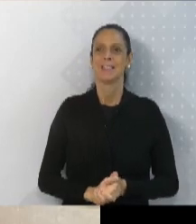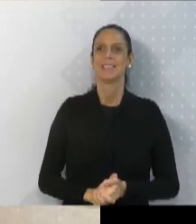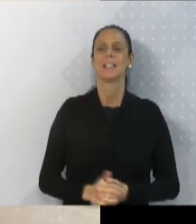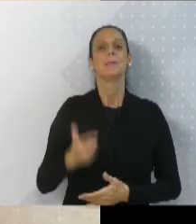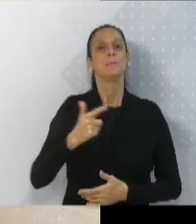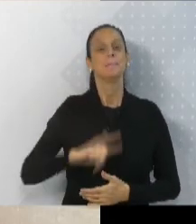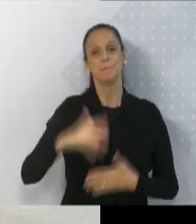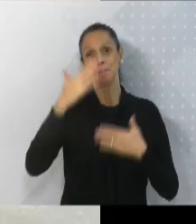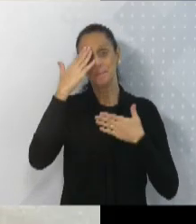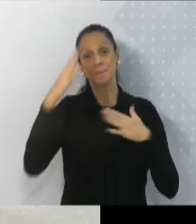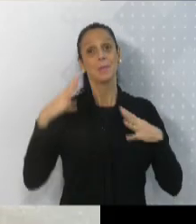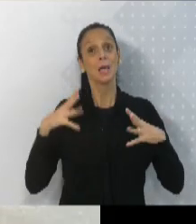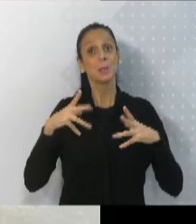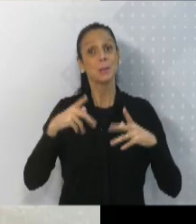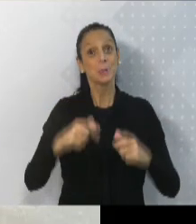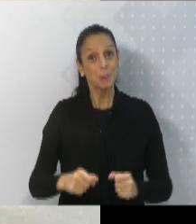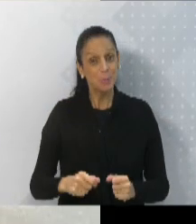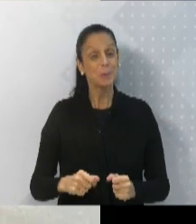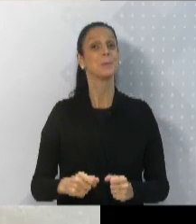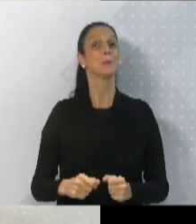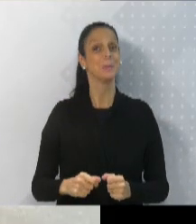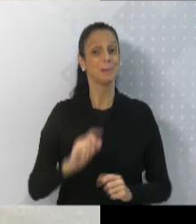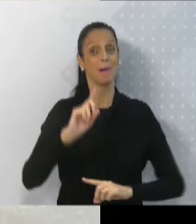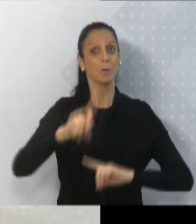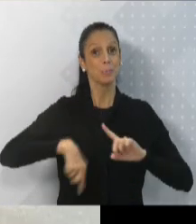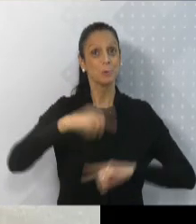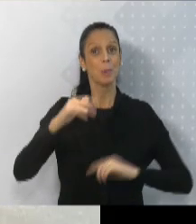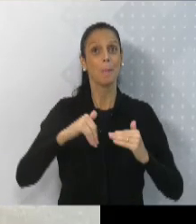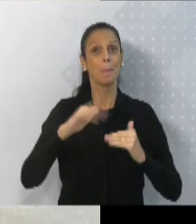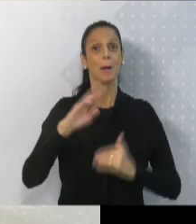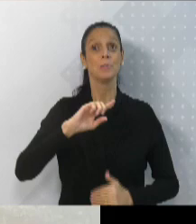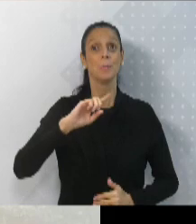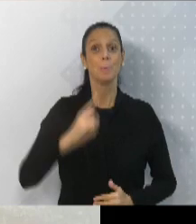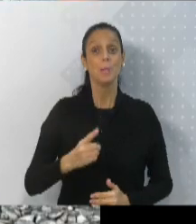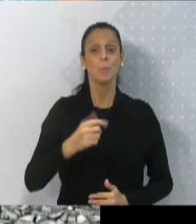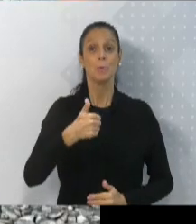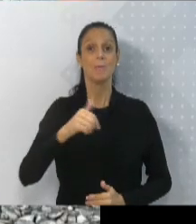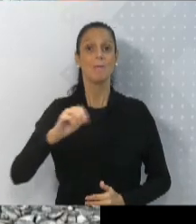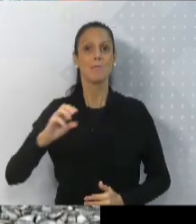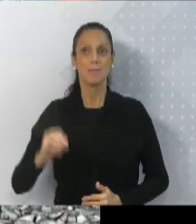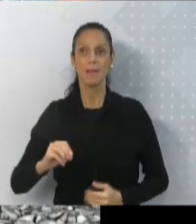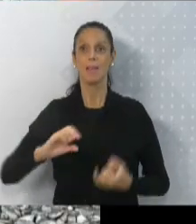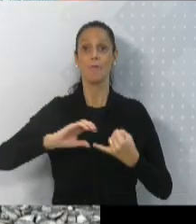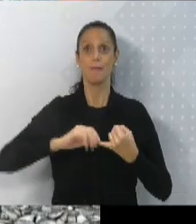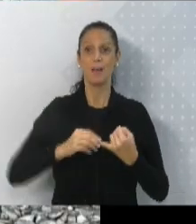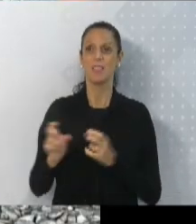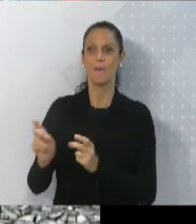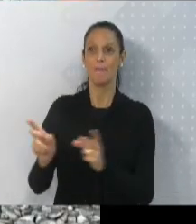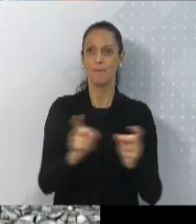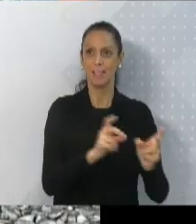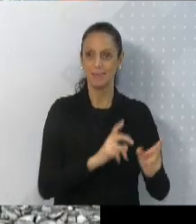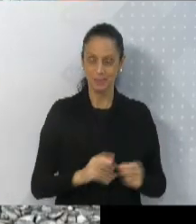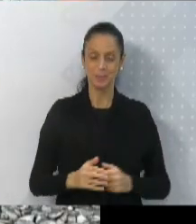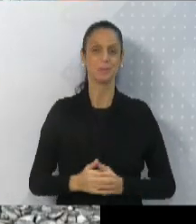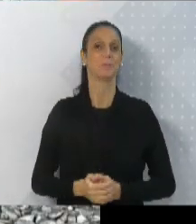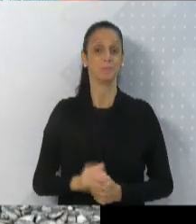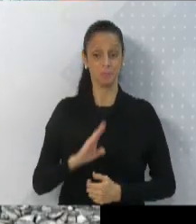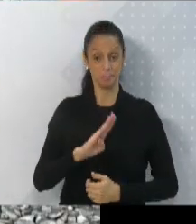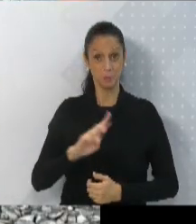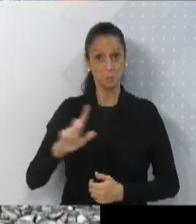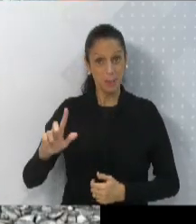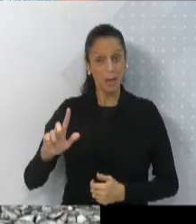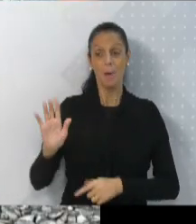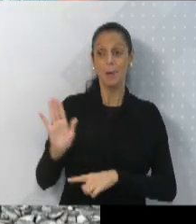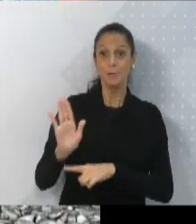agradecer a todos foi um sucesso mais de 1.100 feijoadas vendidas entregue para a população Blumenau se colocando